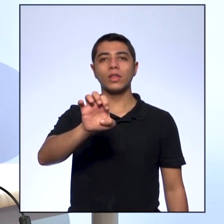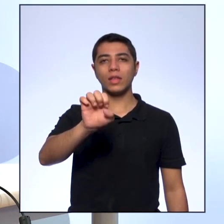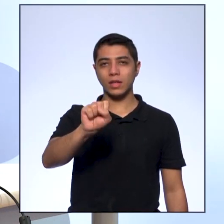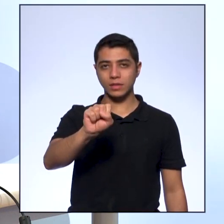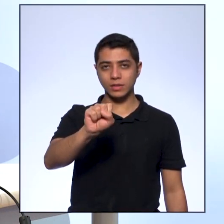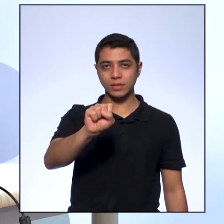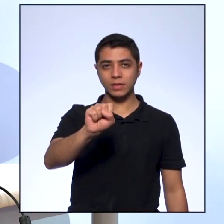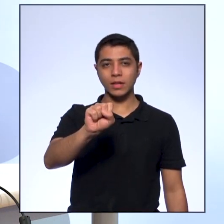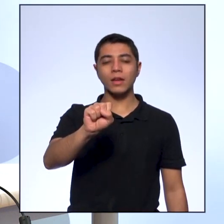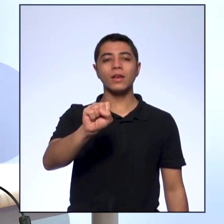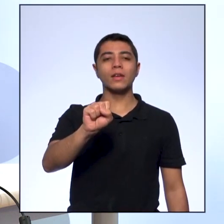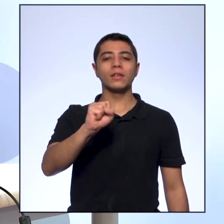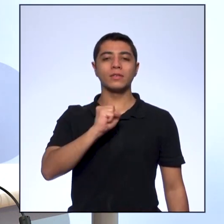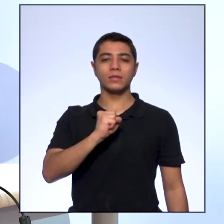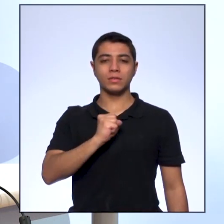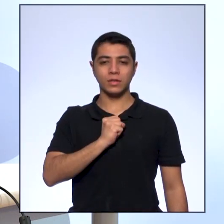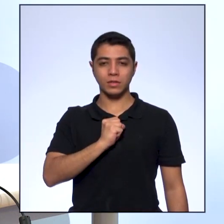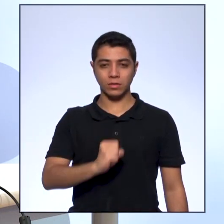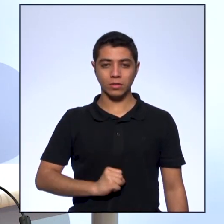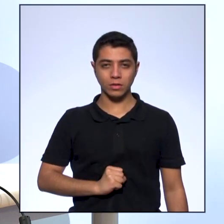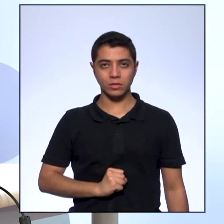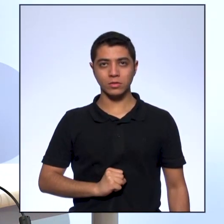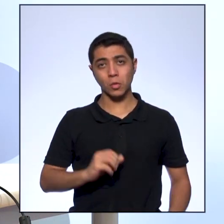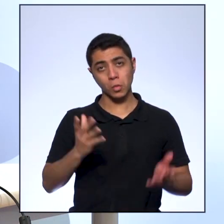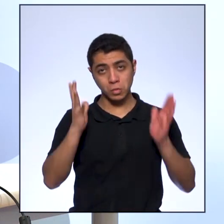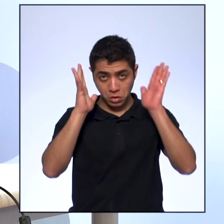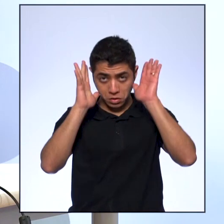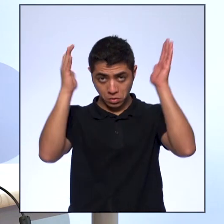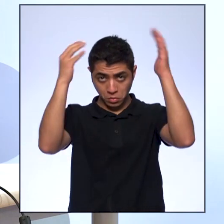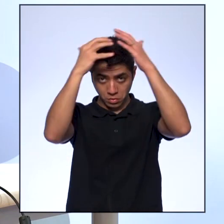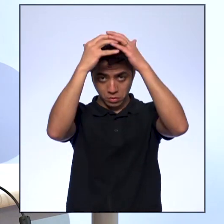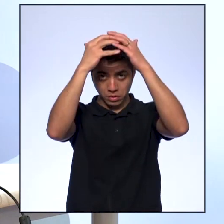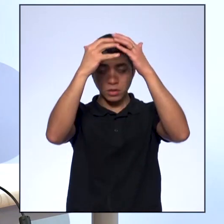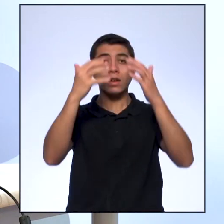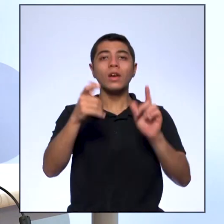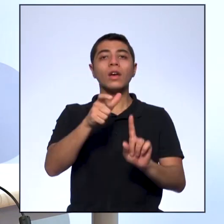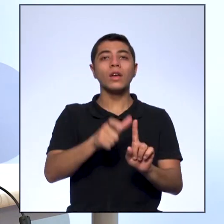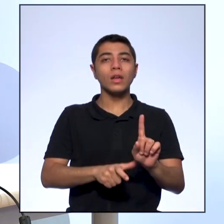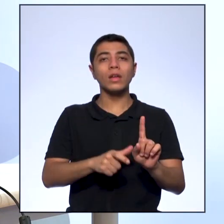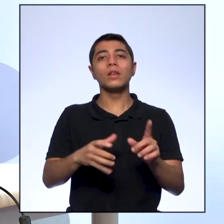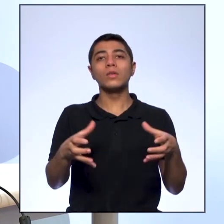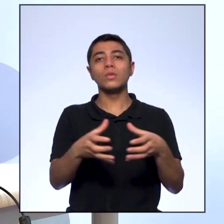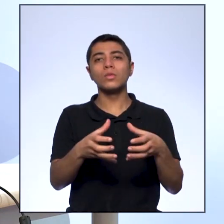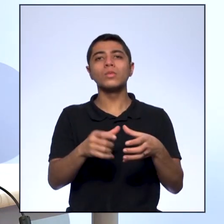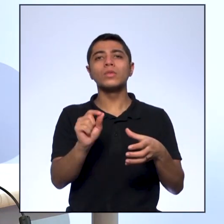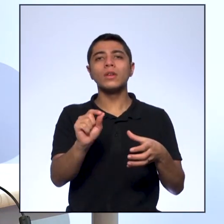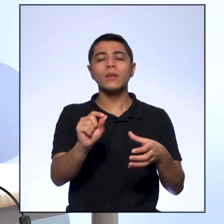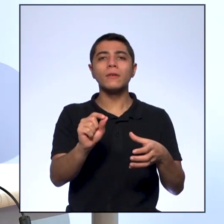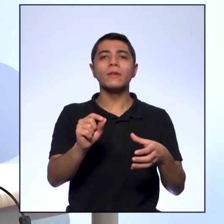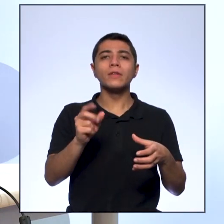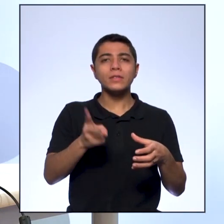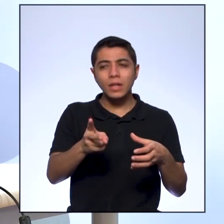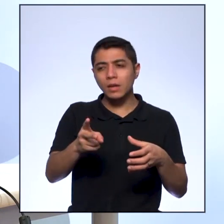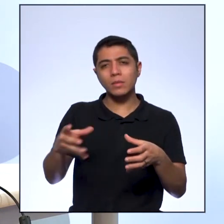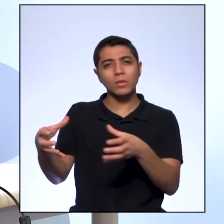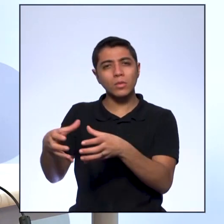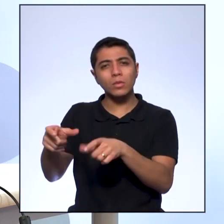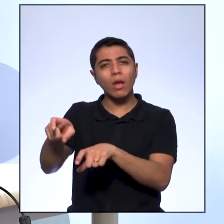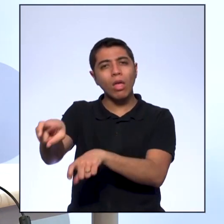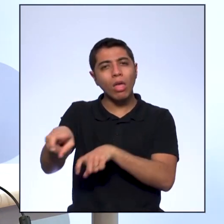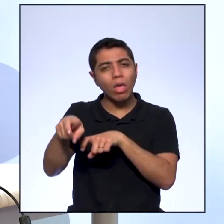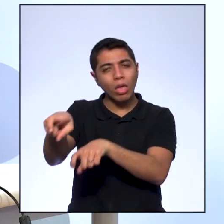os camponeses, né, trabalhavam na terra, eles tinham que dar parte da sua produção, boa parte, talvez